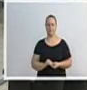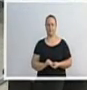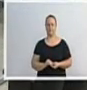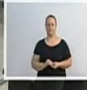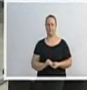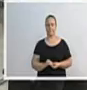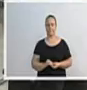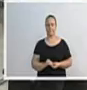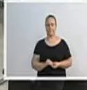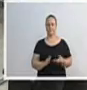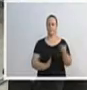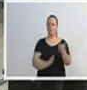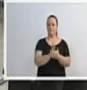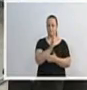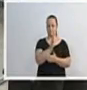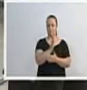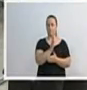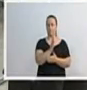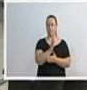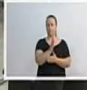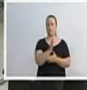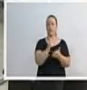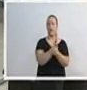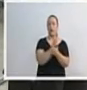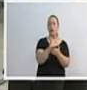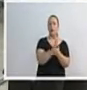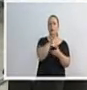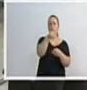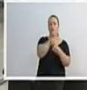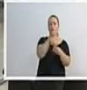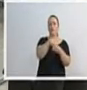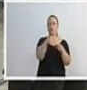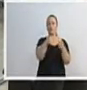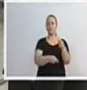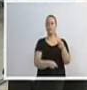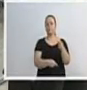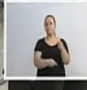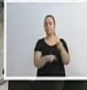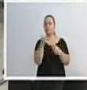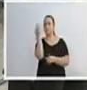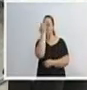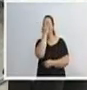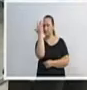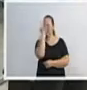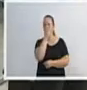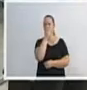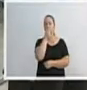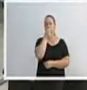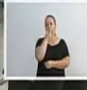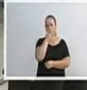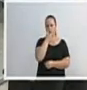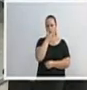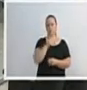Foi aprovado em primeiro turno com votos contrários de Célio Dias e Odemar Becker.